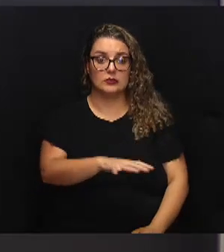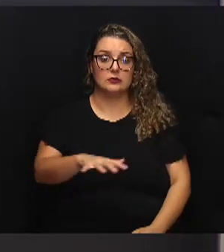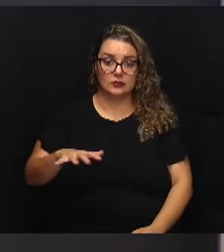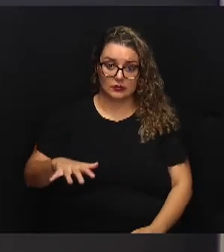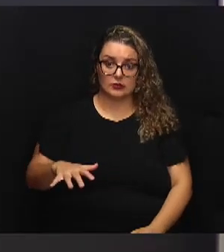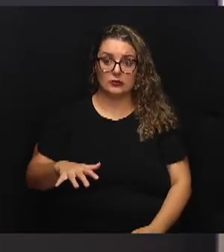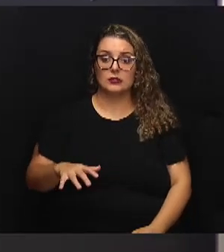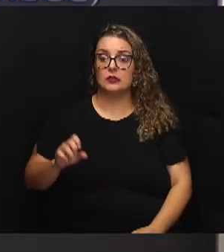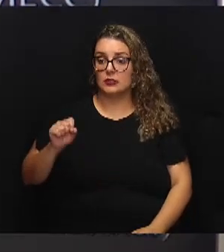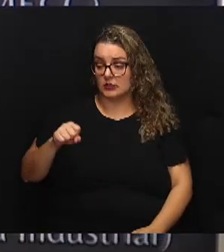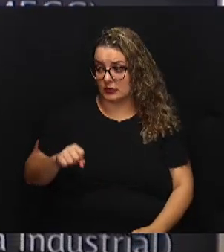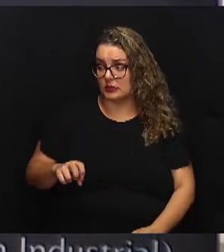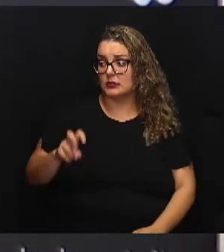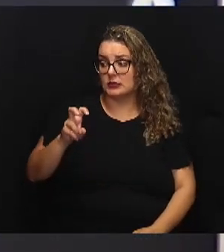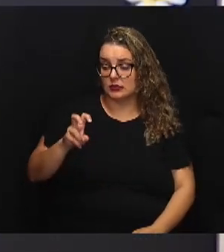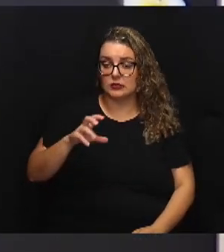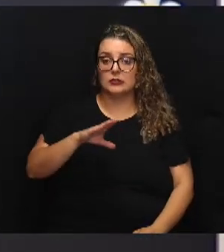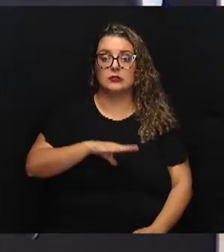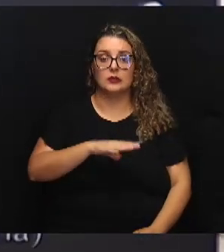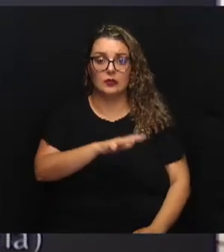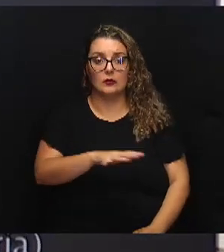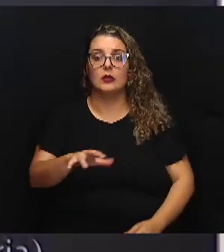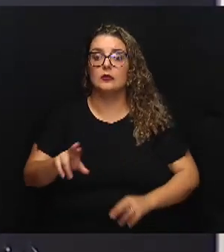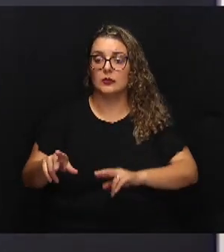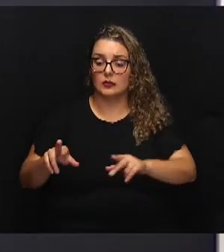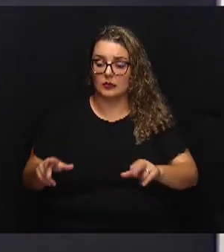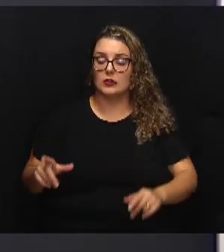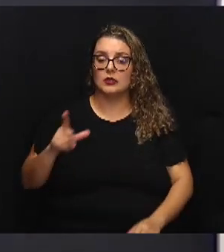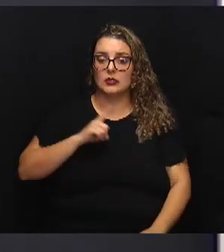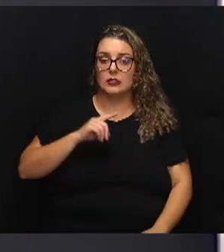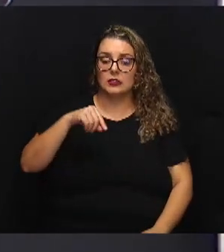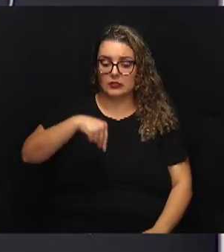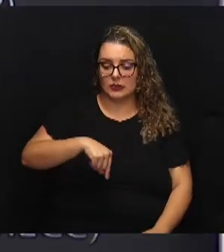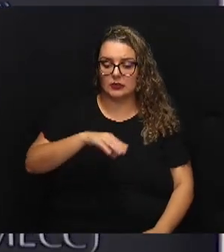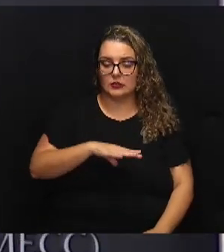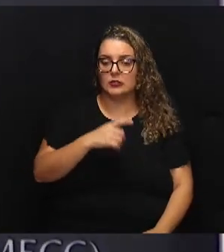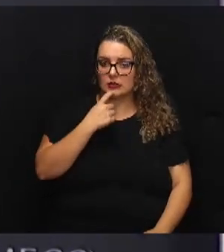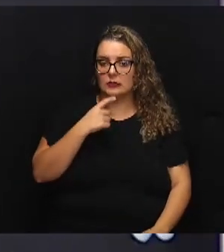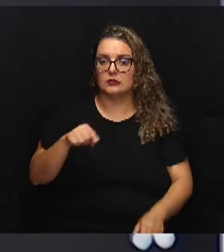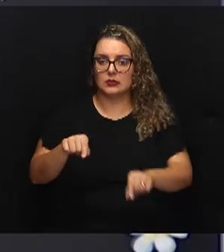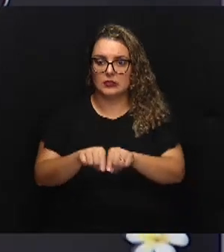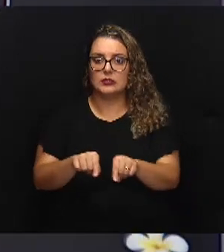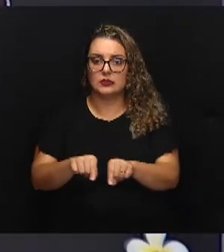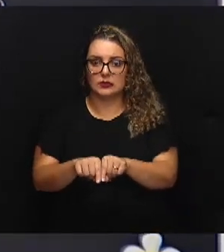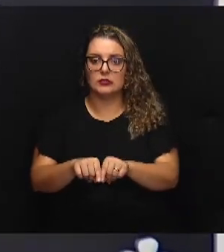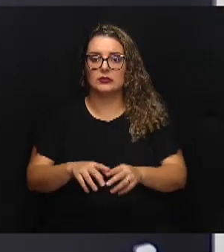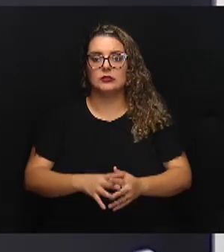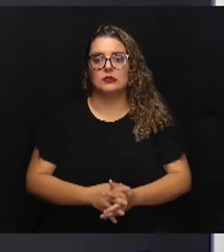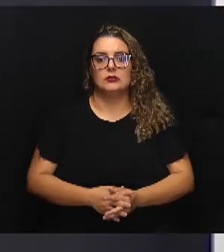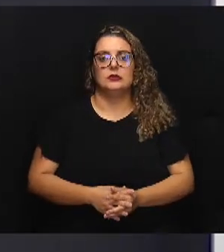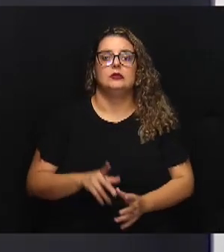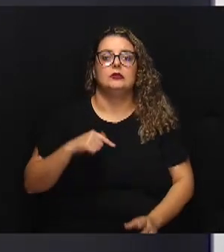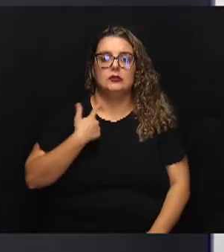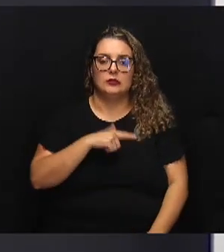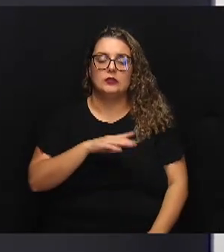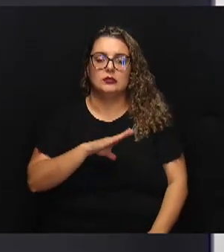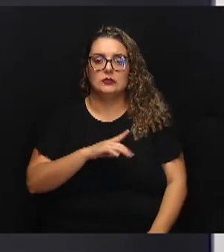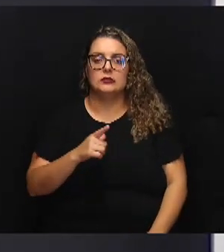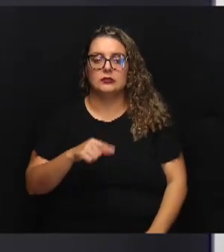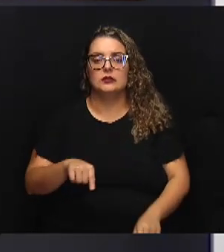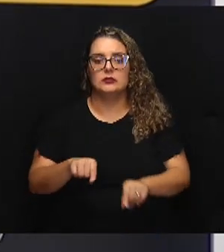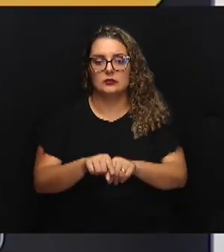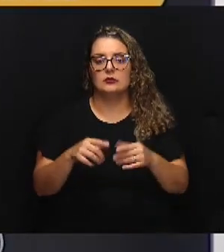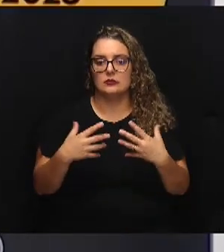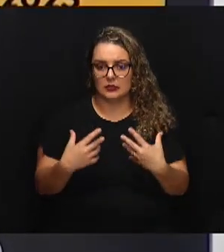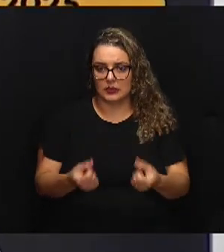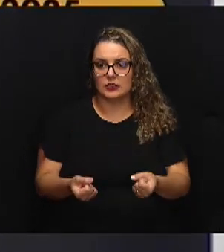né? Sim, isso mesmo, 5 cidades diferentes, contando aqui Campinas. Né, a nossa cidade também vai